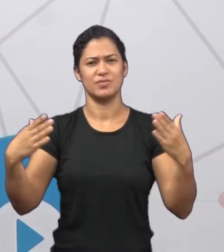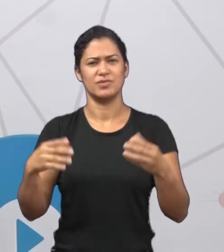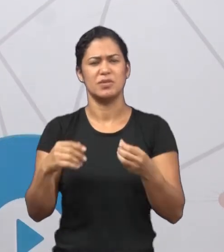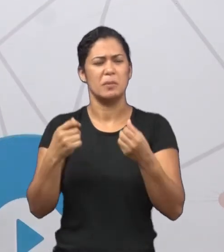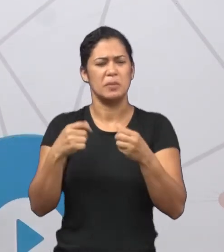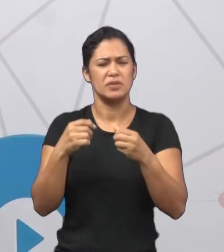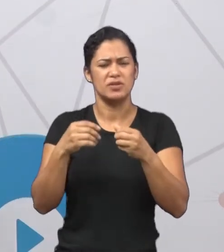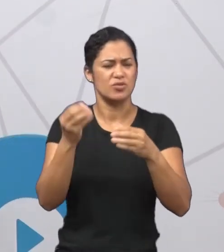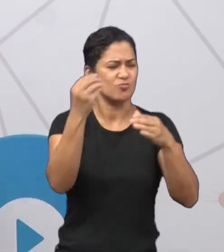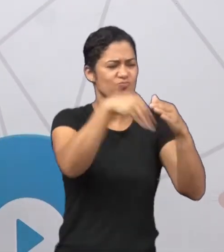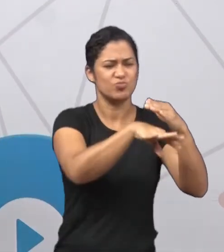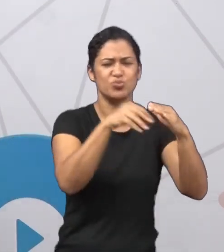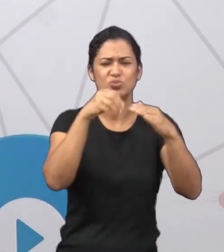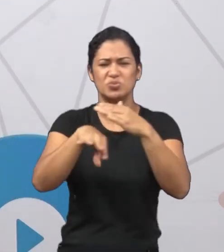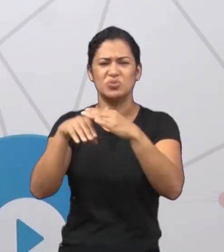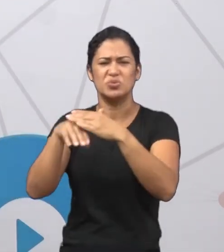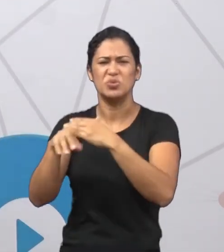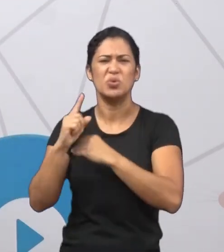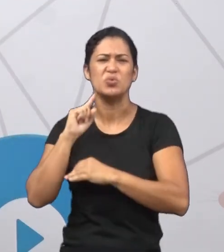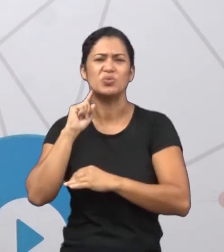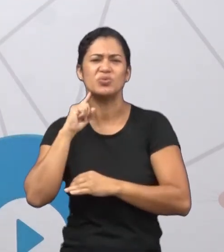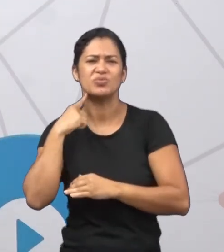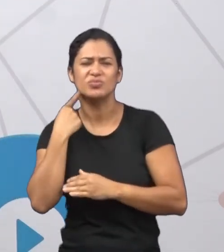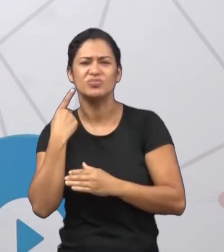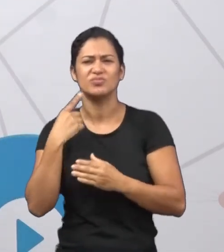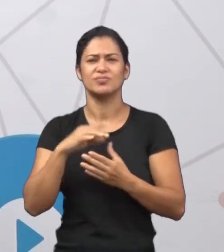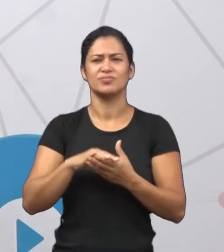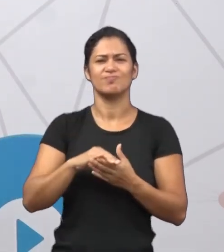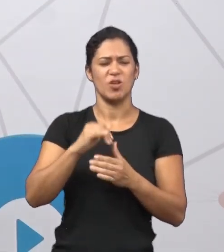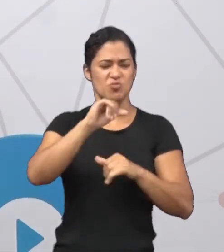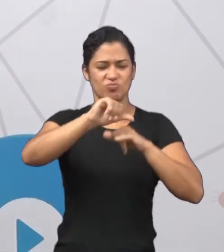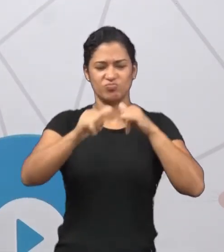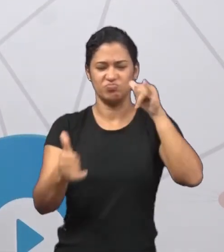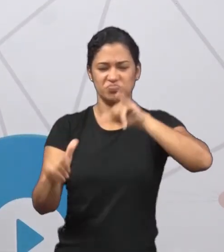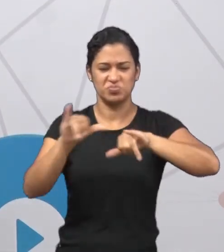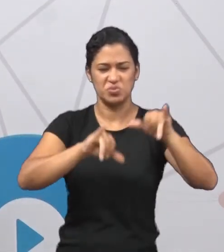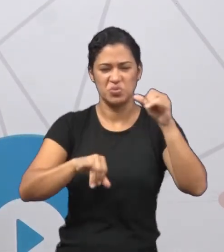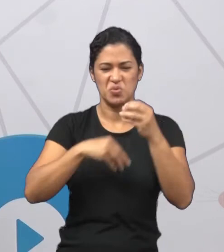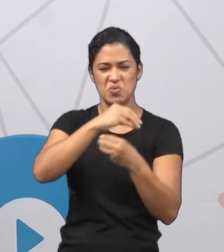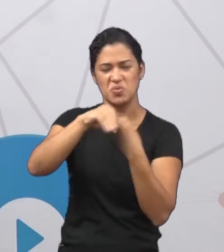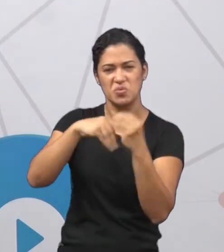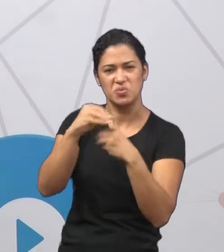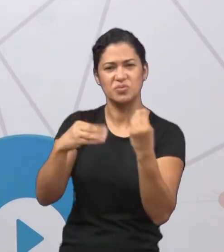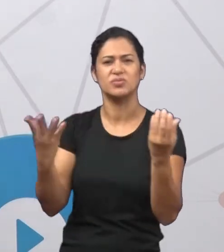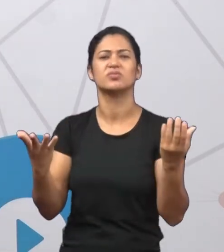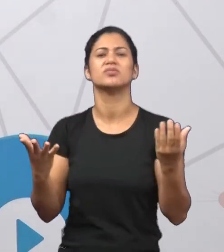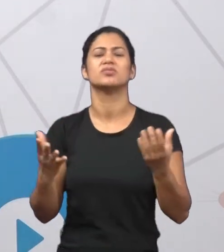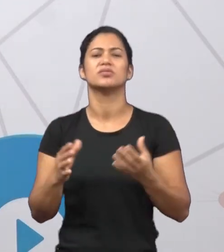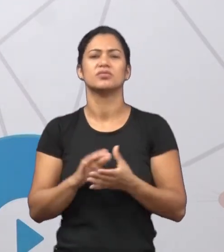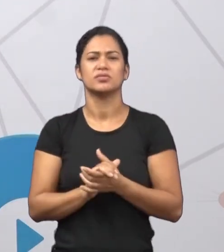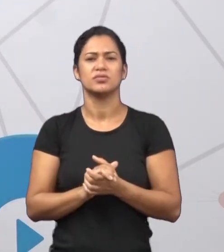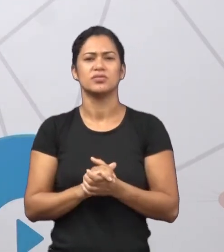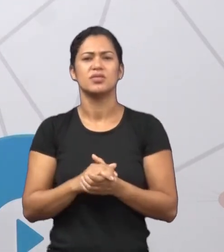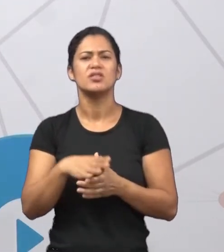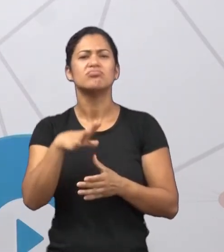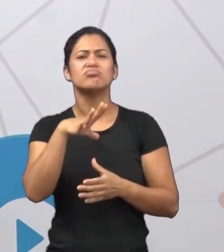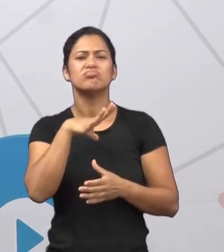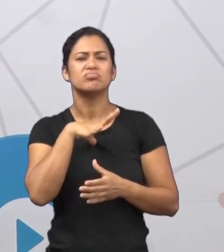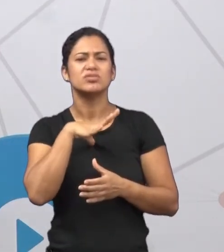das substâncias e tudo mais. Então não tem como ser muito perto das cidades. É claro que algumas